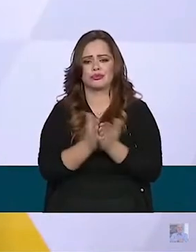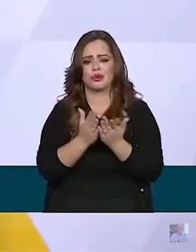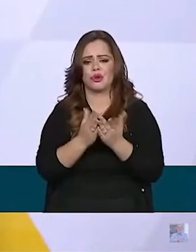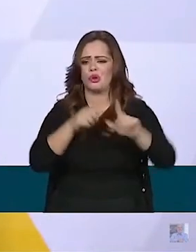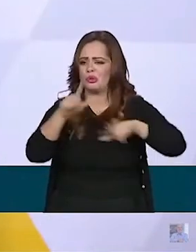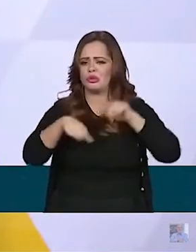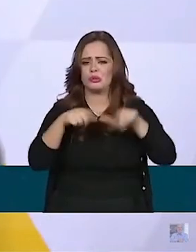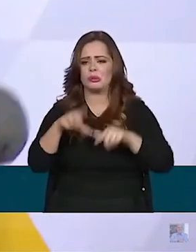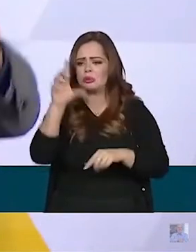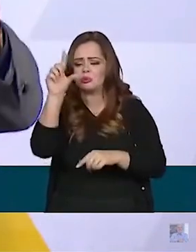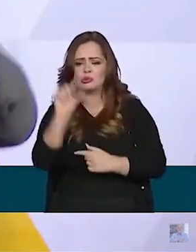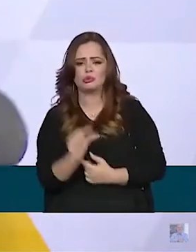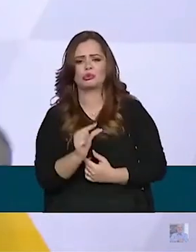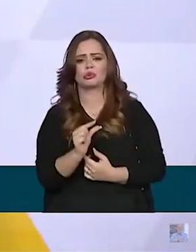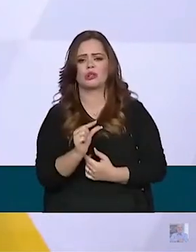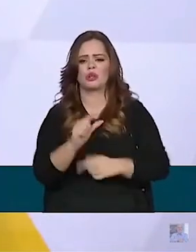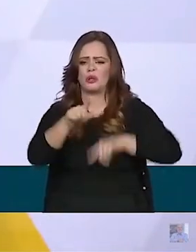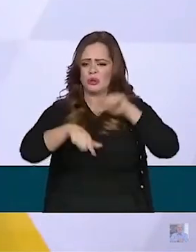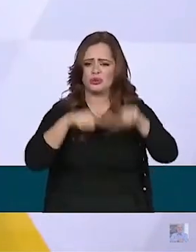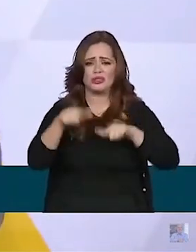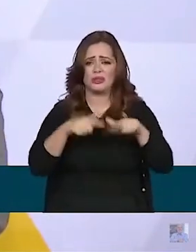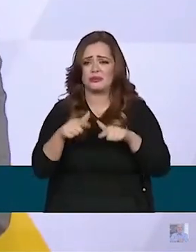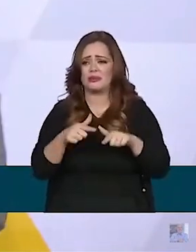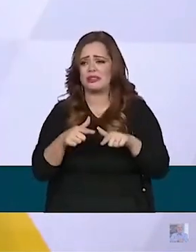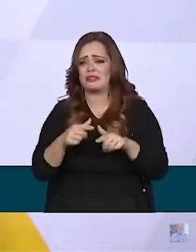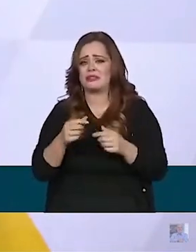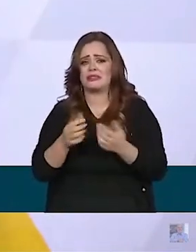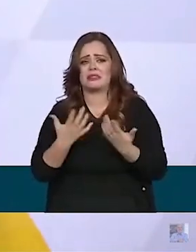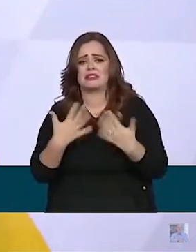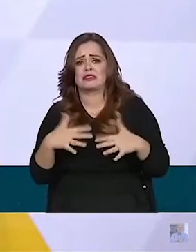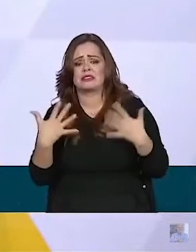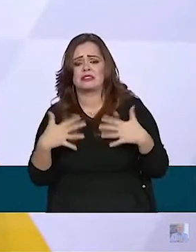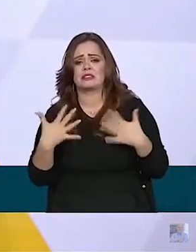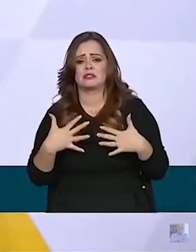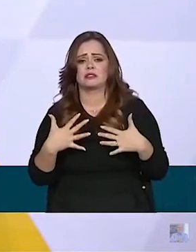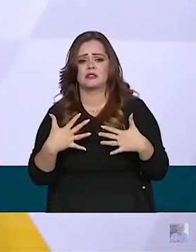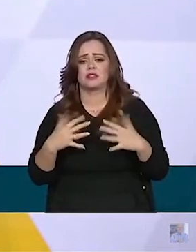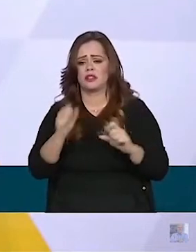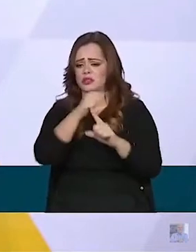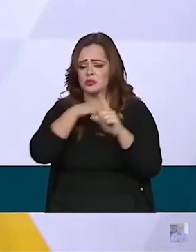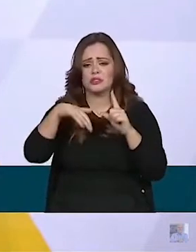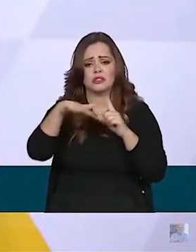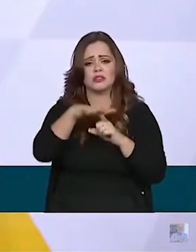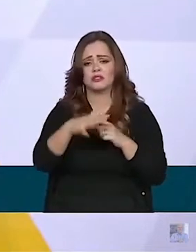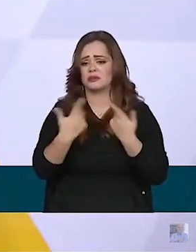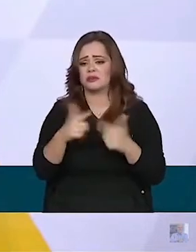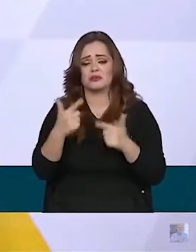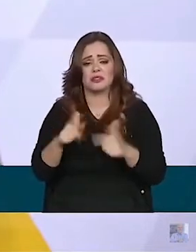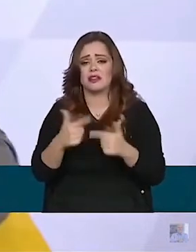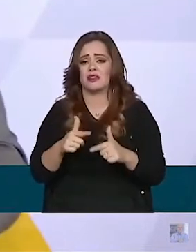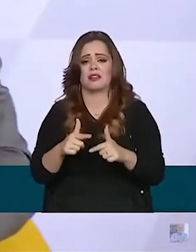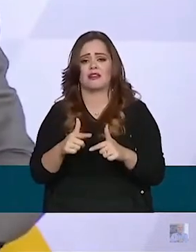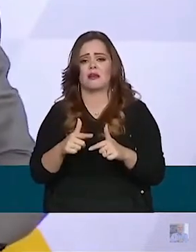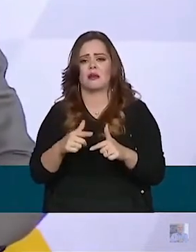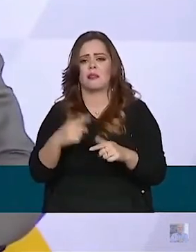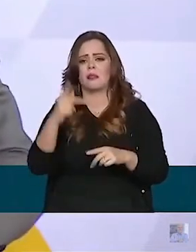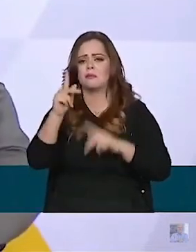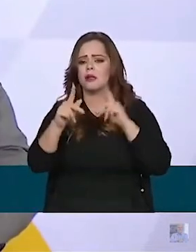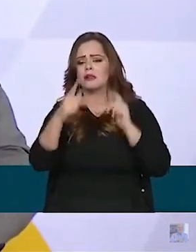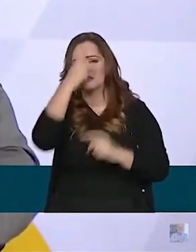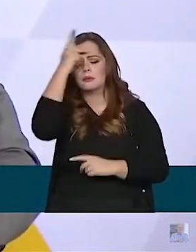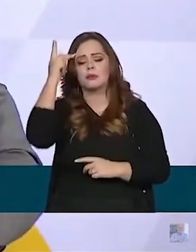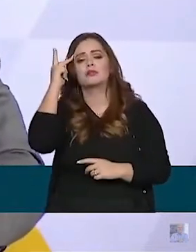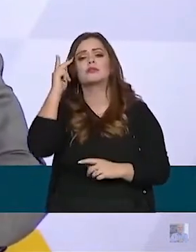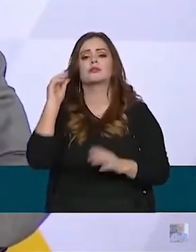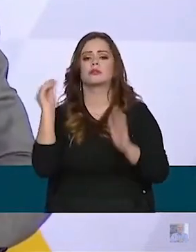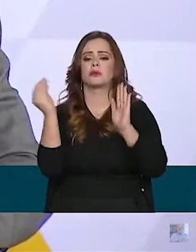ganha menos, o trabalho é mais inseguro e a seguridade social praticamente não existe para as pessoas que